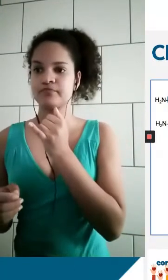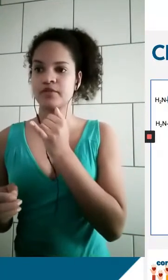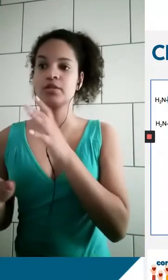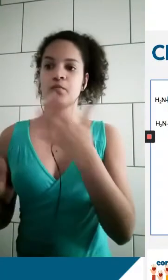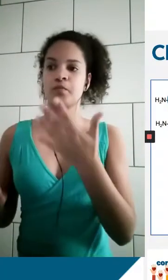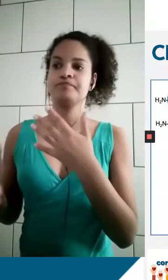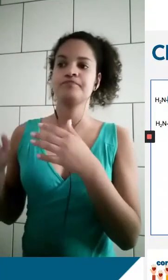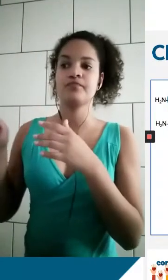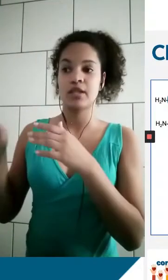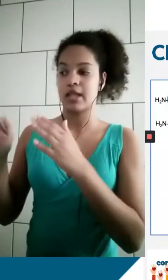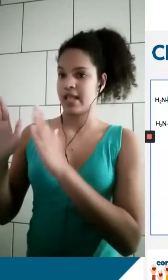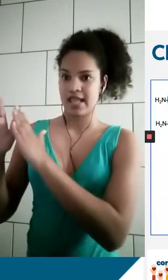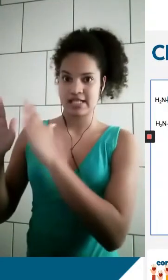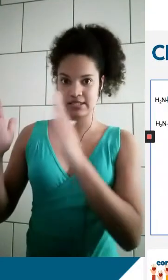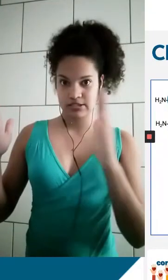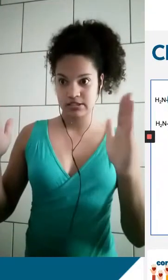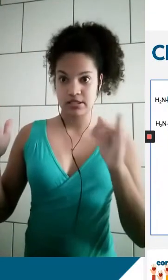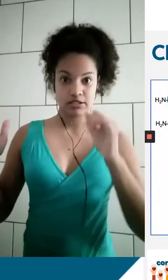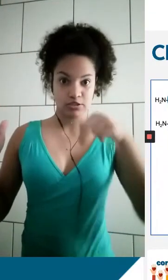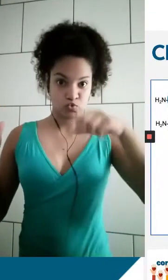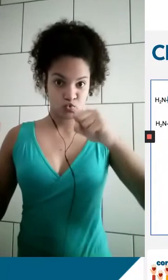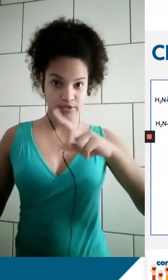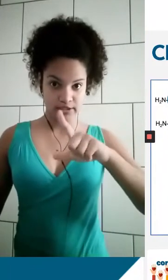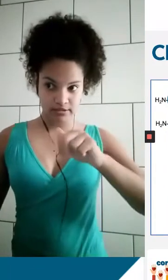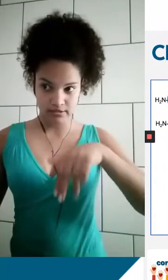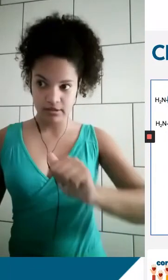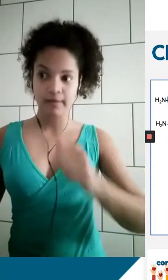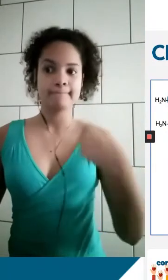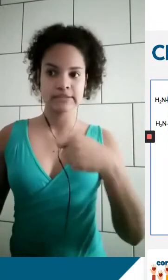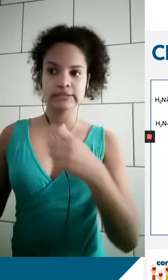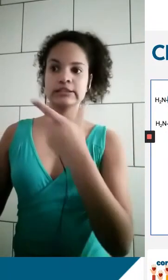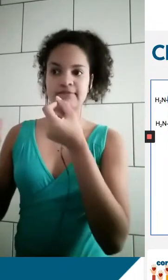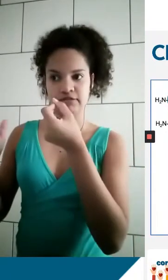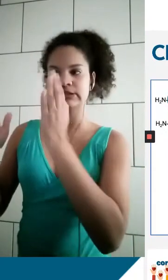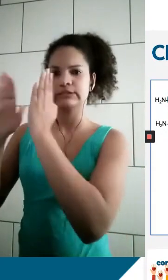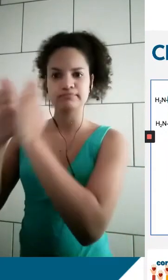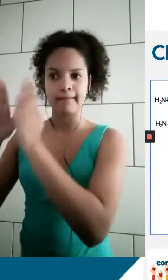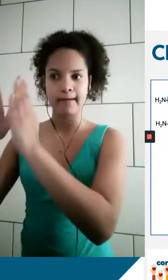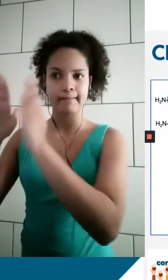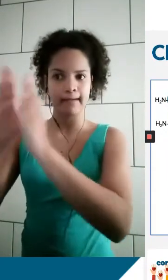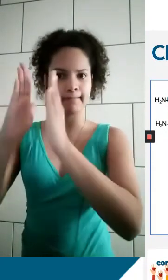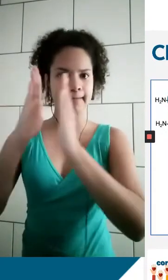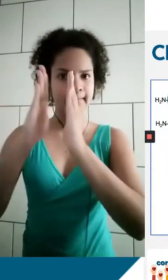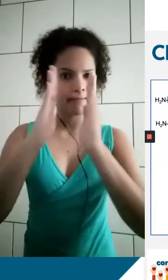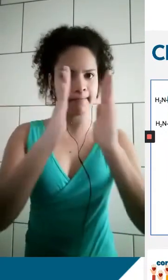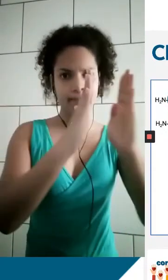perdão, ela tem que ter esta sequência aqui, tá?